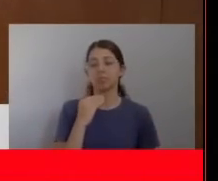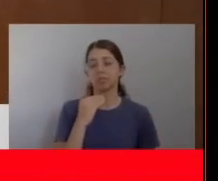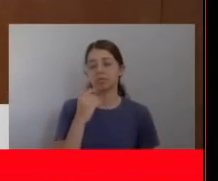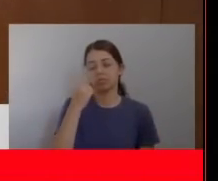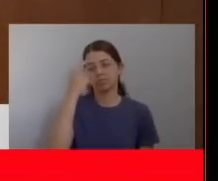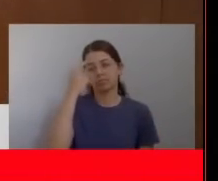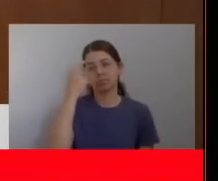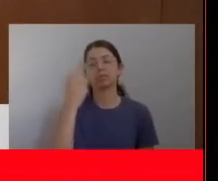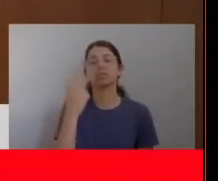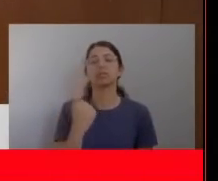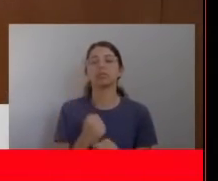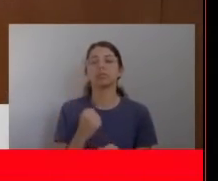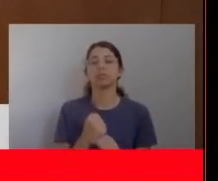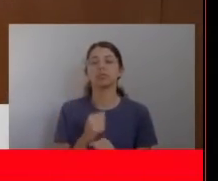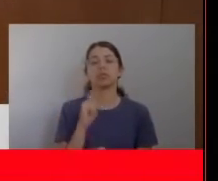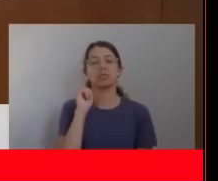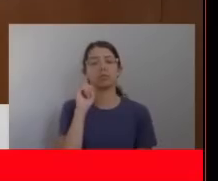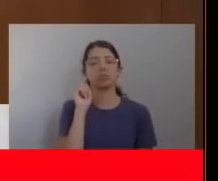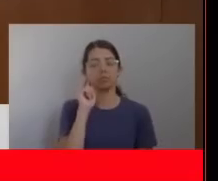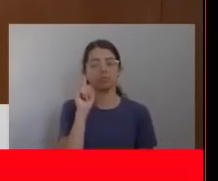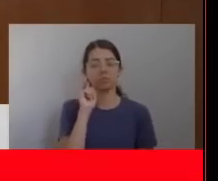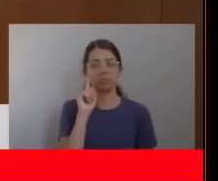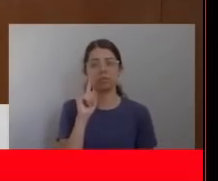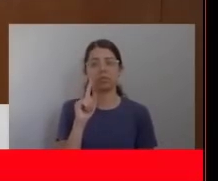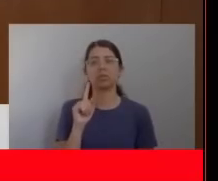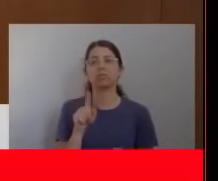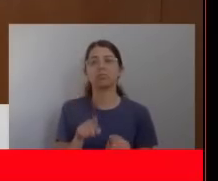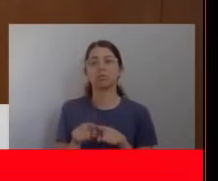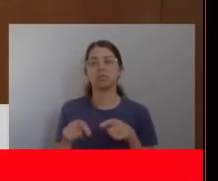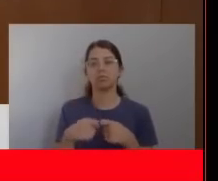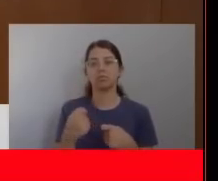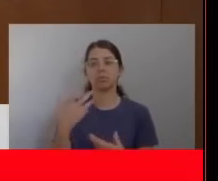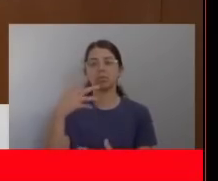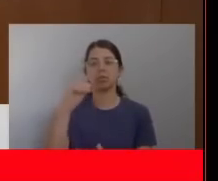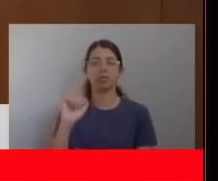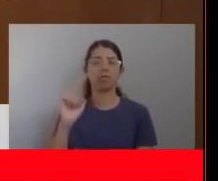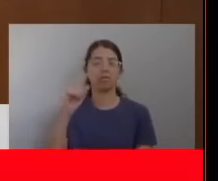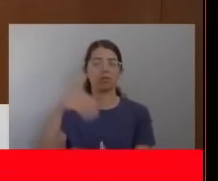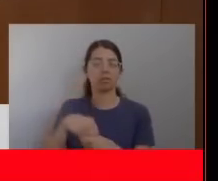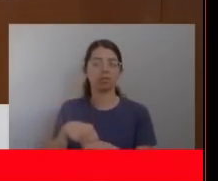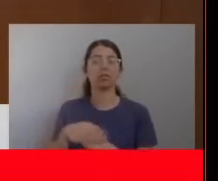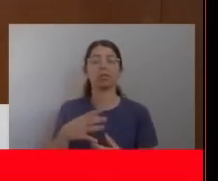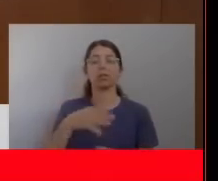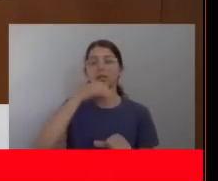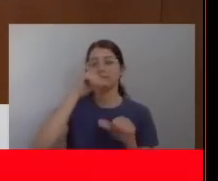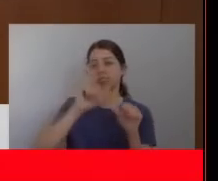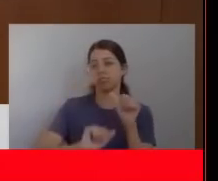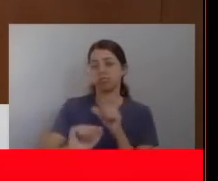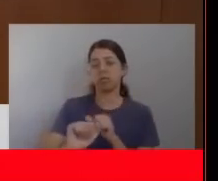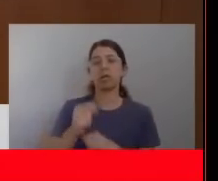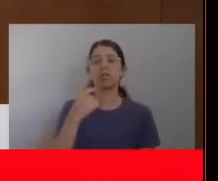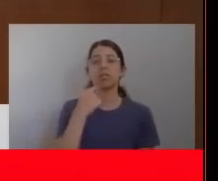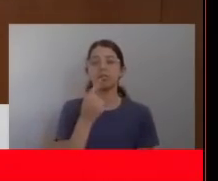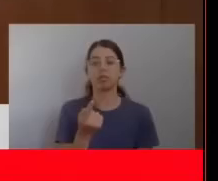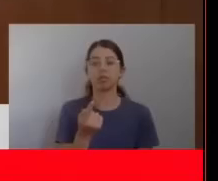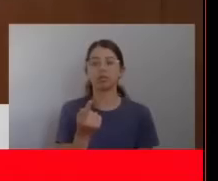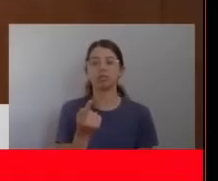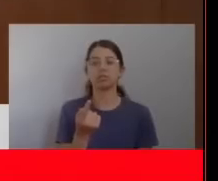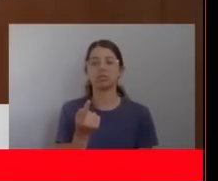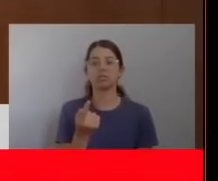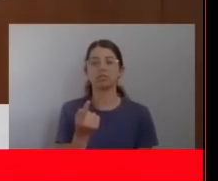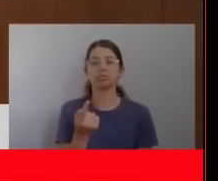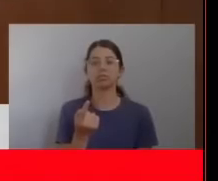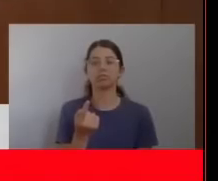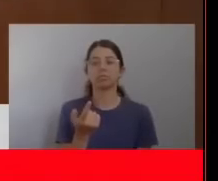importantes na sua estrutura do seu partido e portanto as palavras que ela aqui diz naturalmente adquirem uma especial